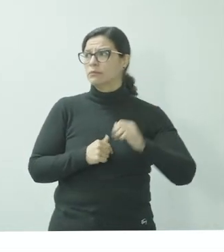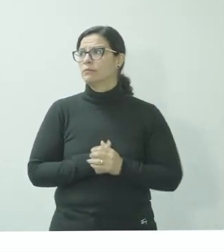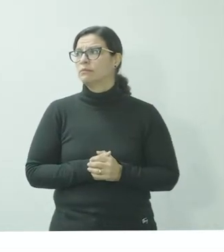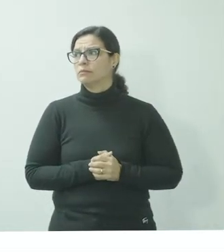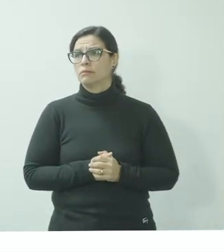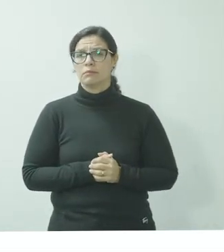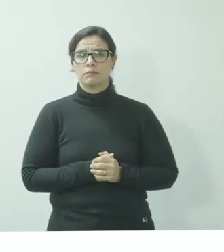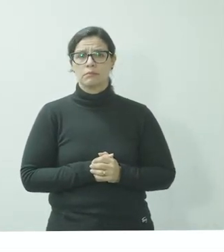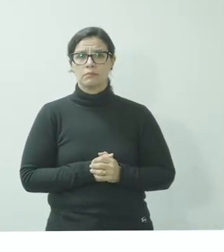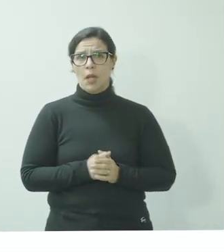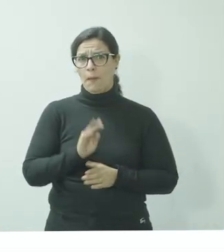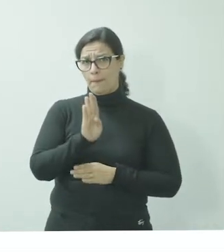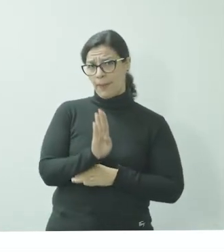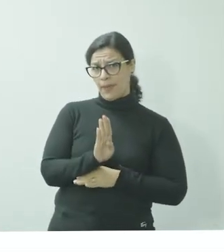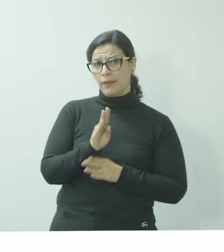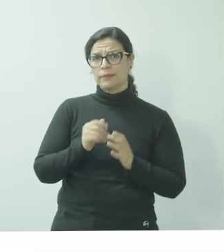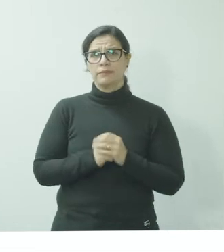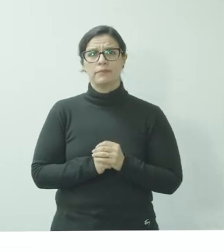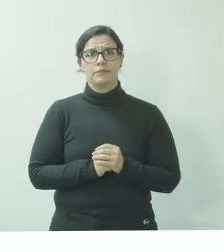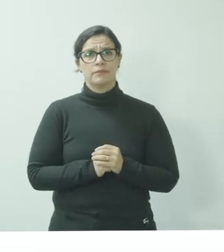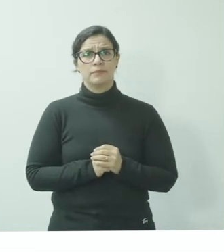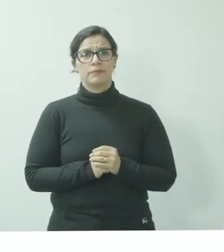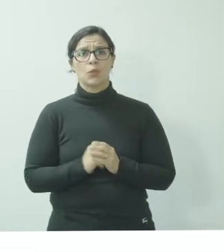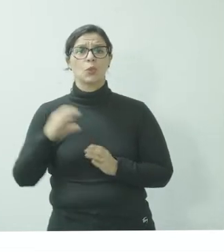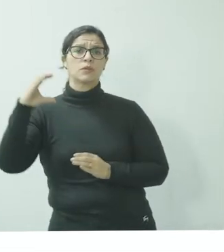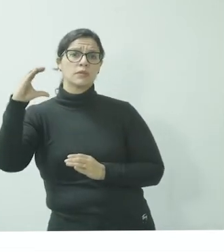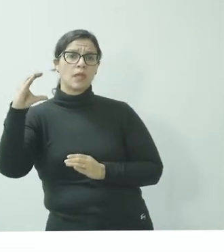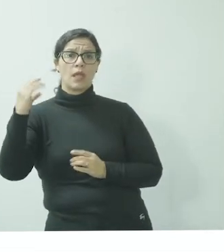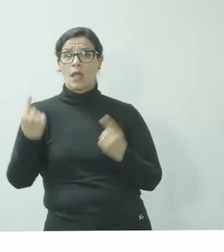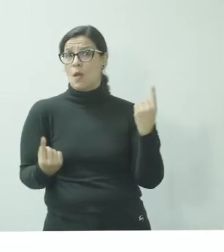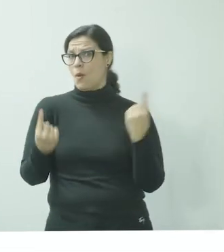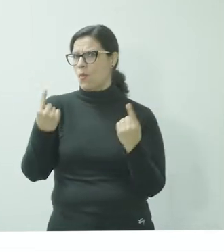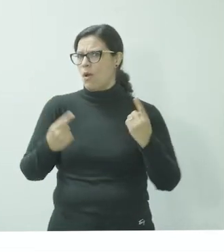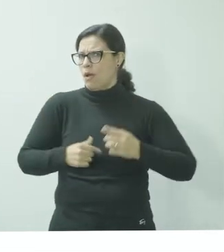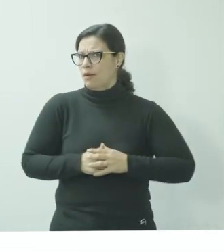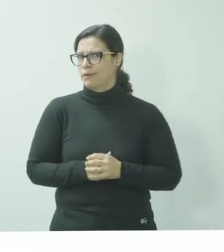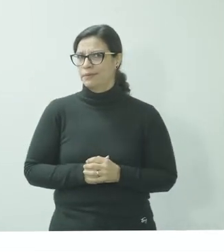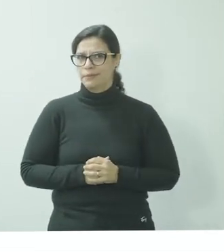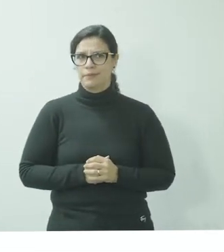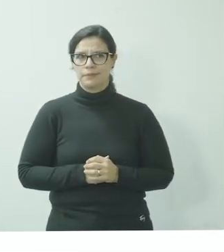A o da letra b ou o da letra